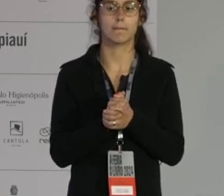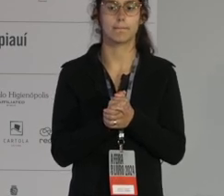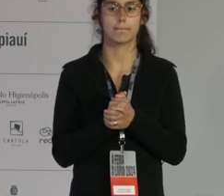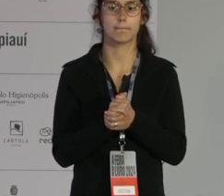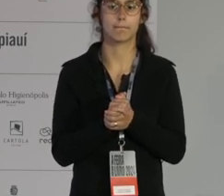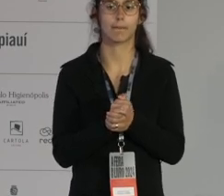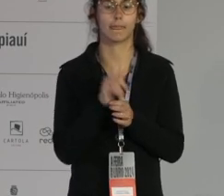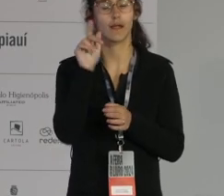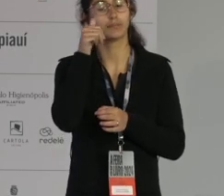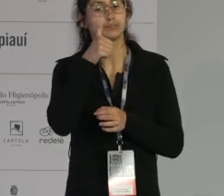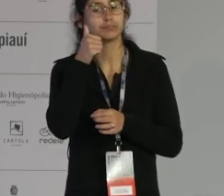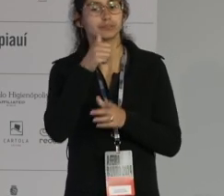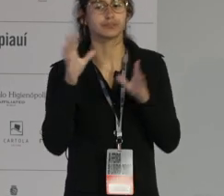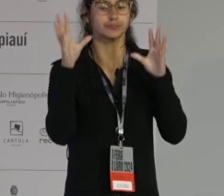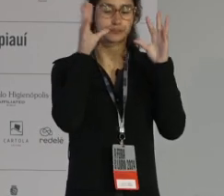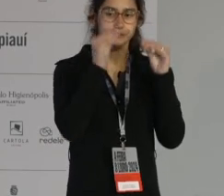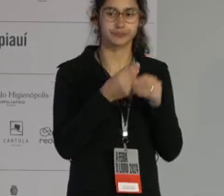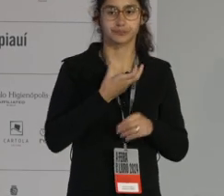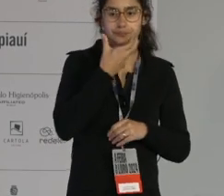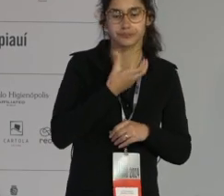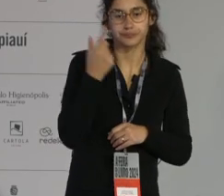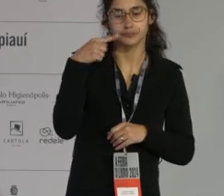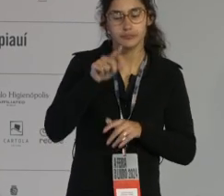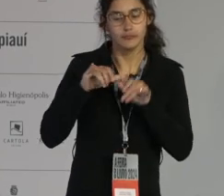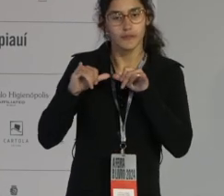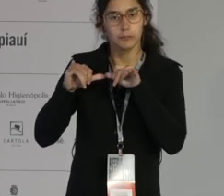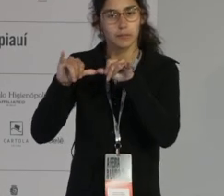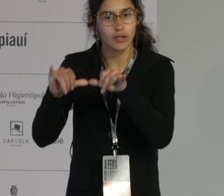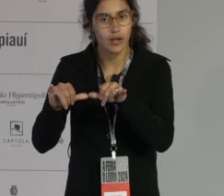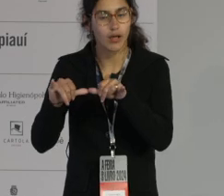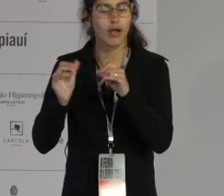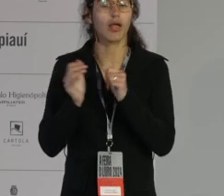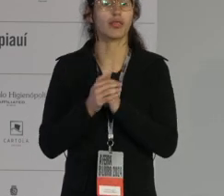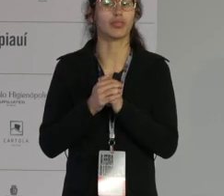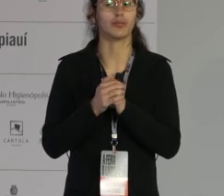é uma mulher que vai, na noite de Natal, ela vai ao supermercado,